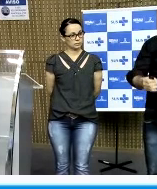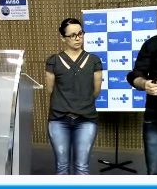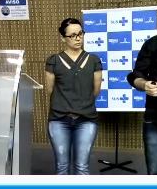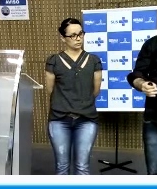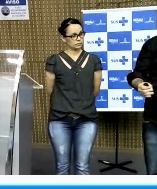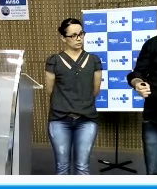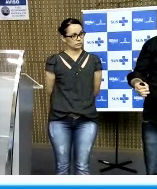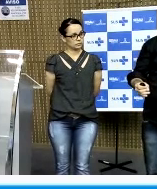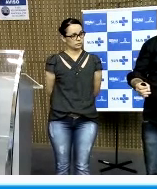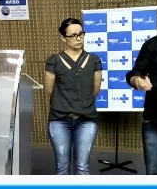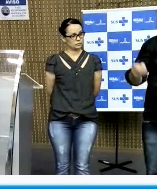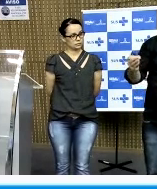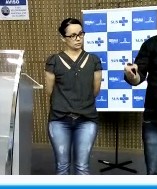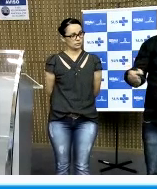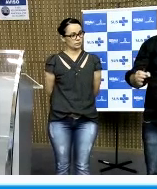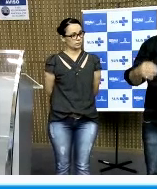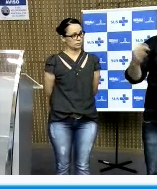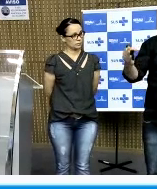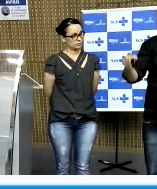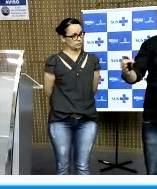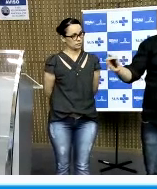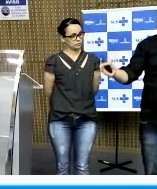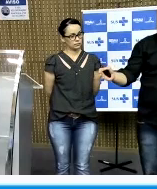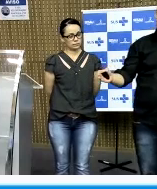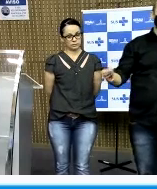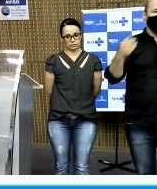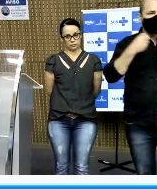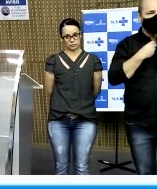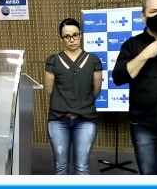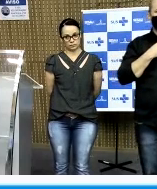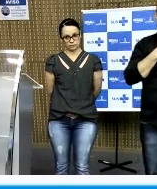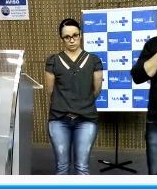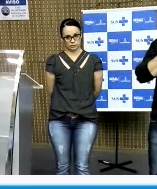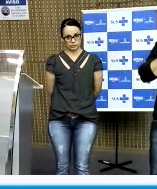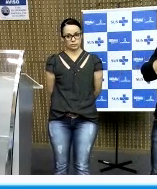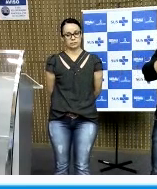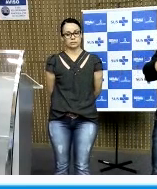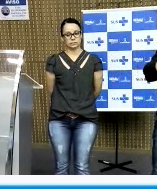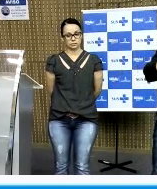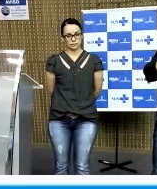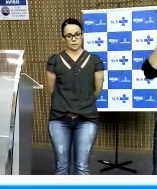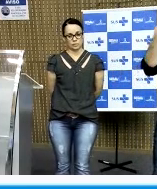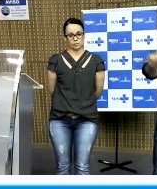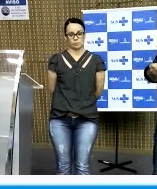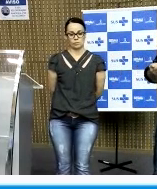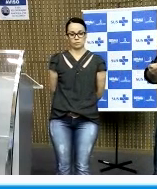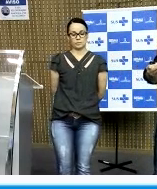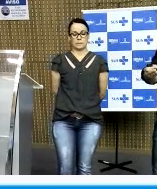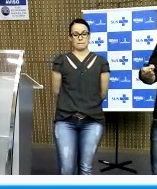hipertensos, 354 diabéticos, que representam 58% dos nossos pacientes cadastrados